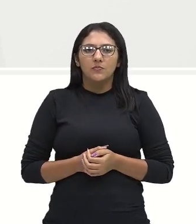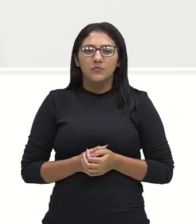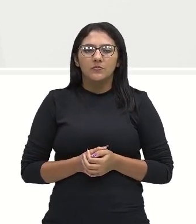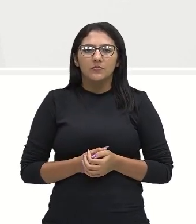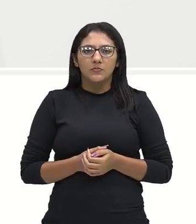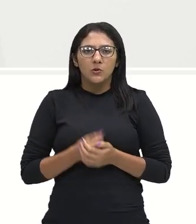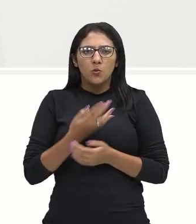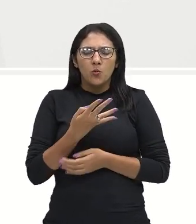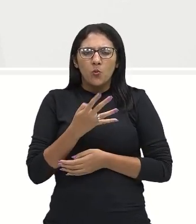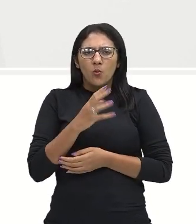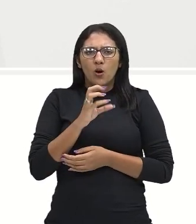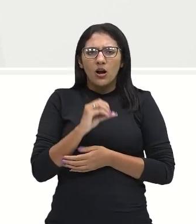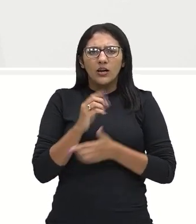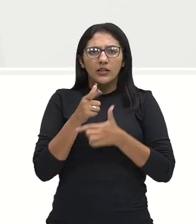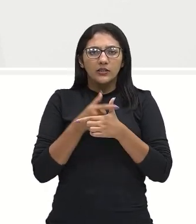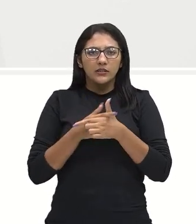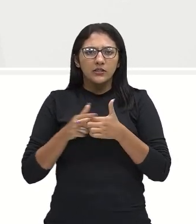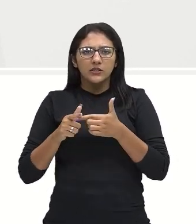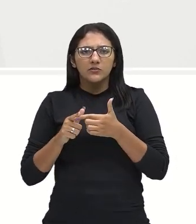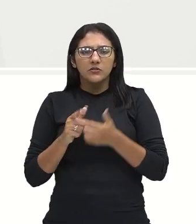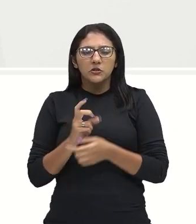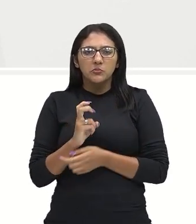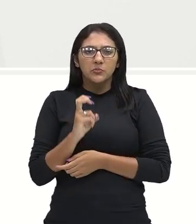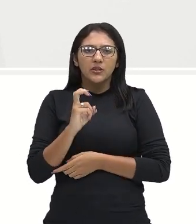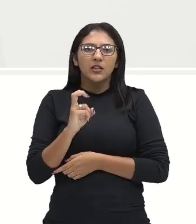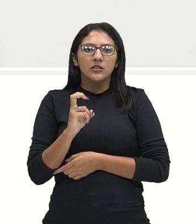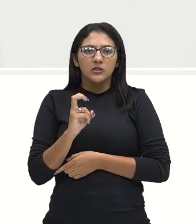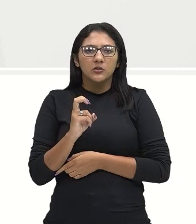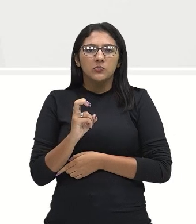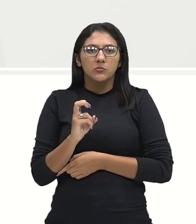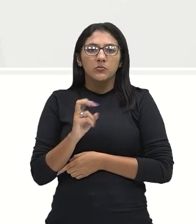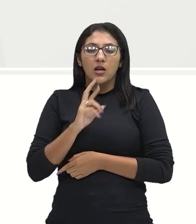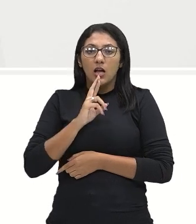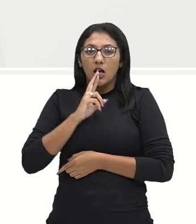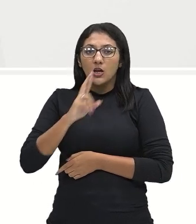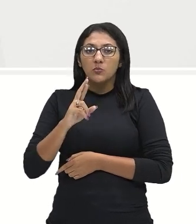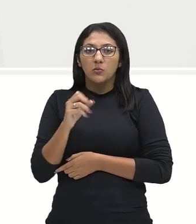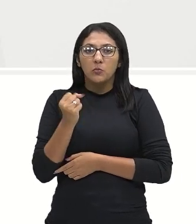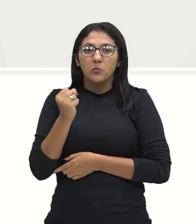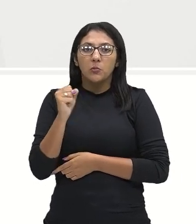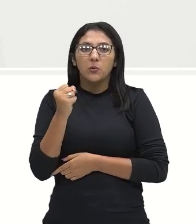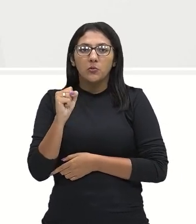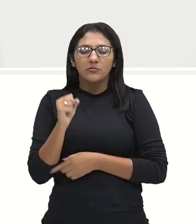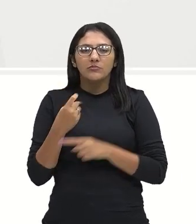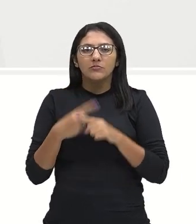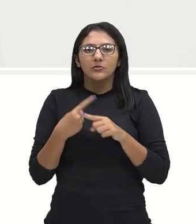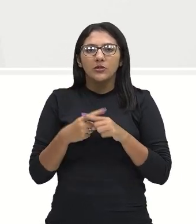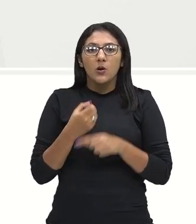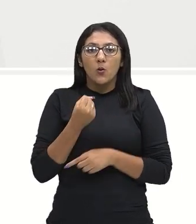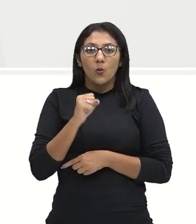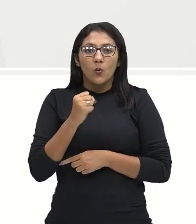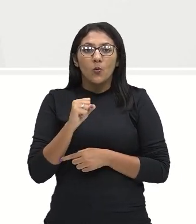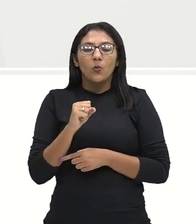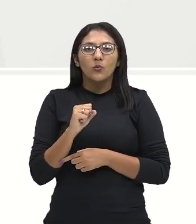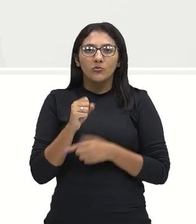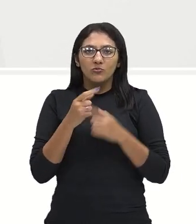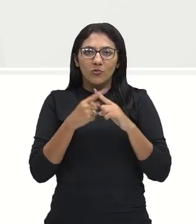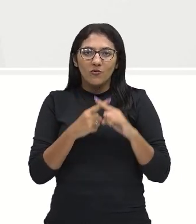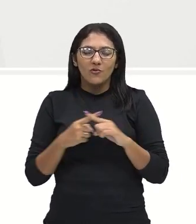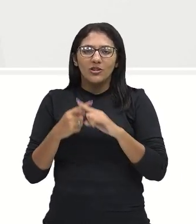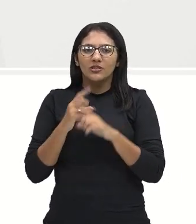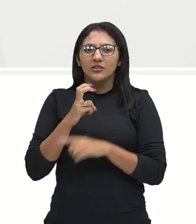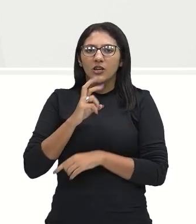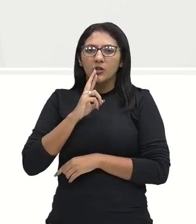40 dividido para 5, pessoal, só pode ser 8. Por quê? Porque 8 vezes 5 é 40. E